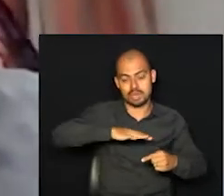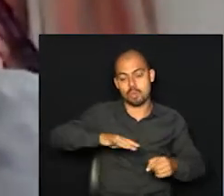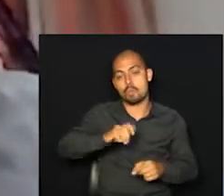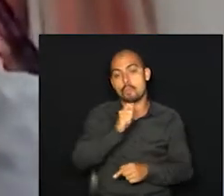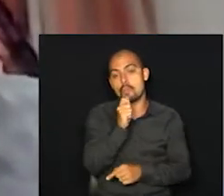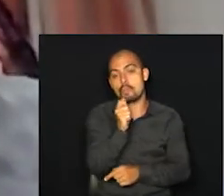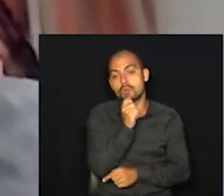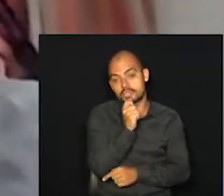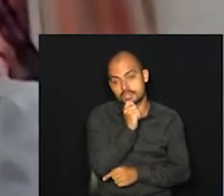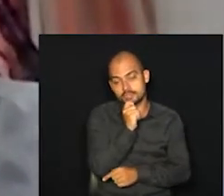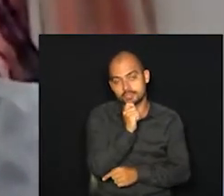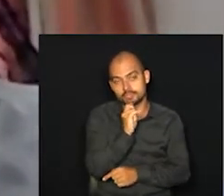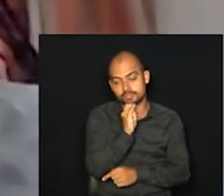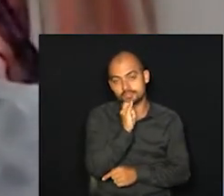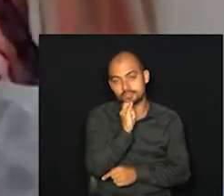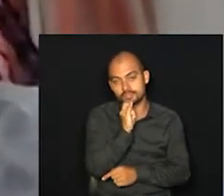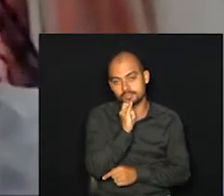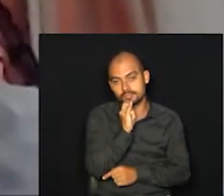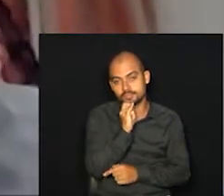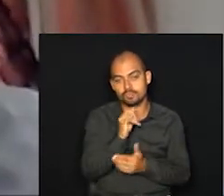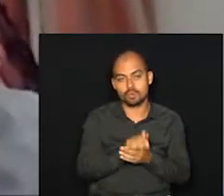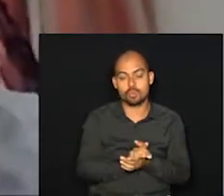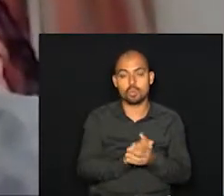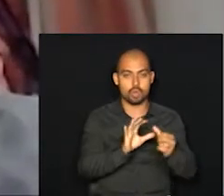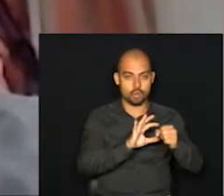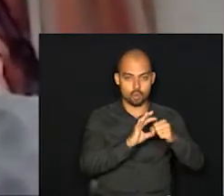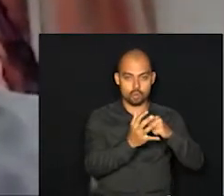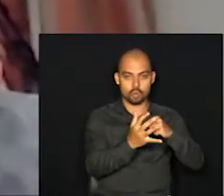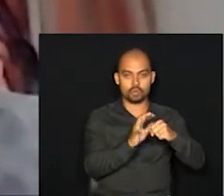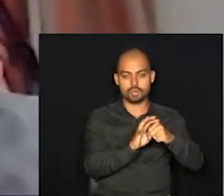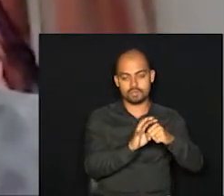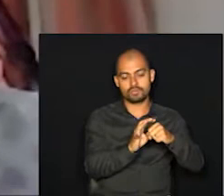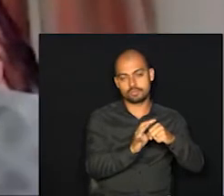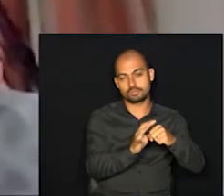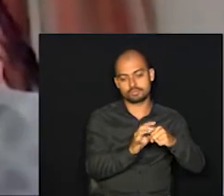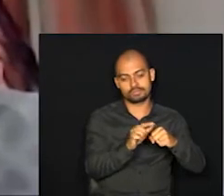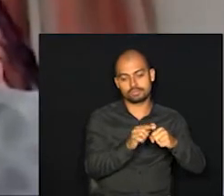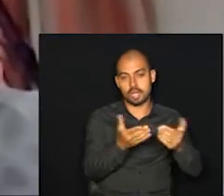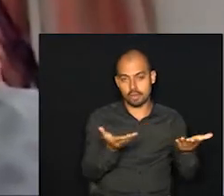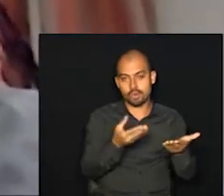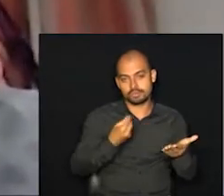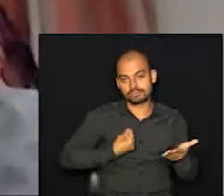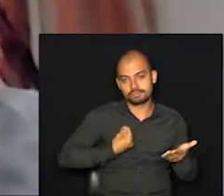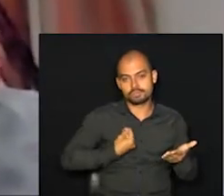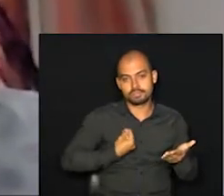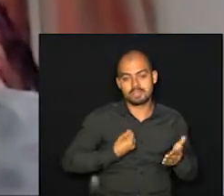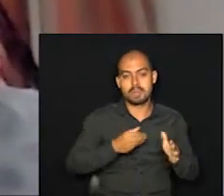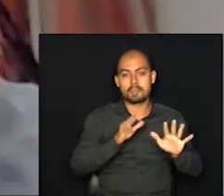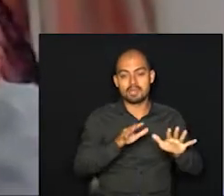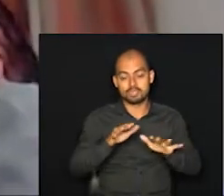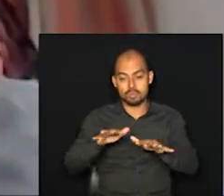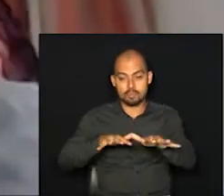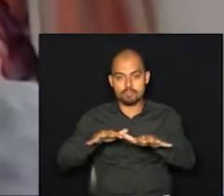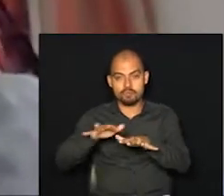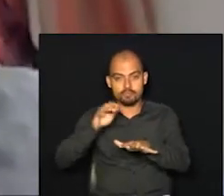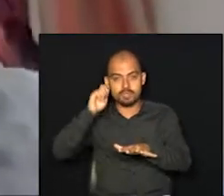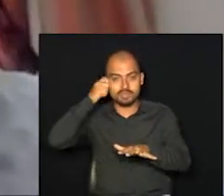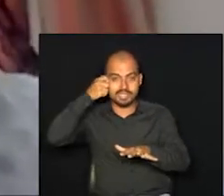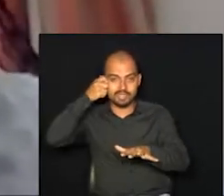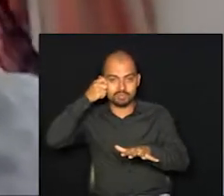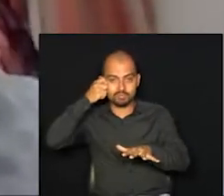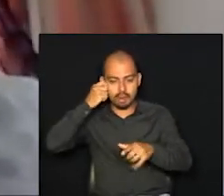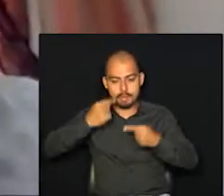exemplo, essa pandemia que nós estamos vivendo, entendeu? Mas aí o movimento negro discute essa